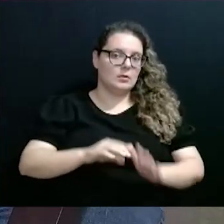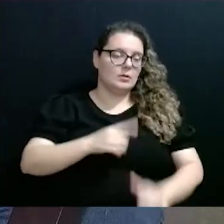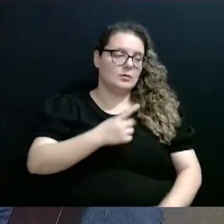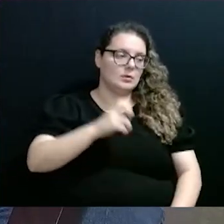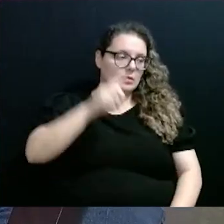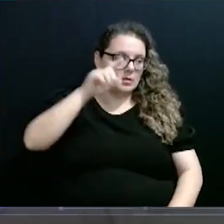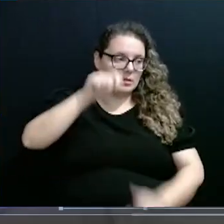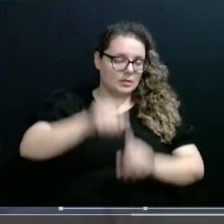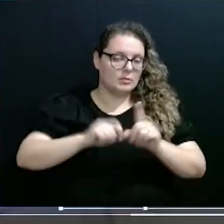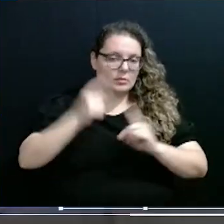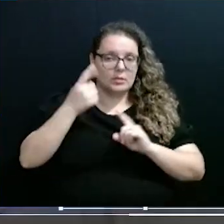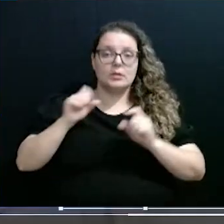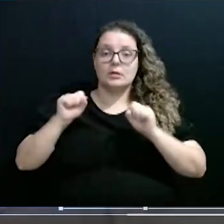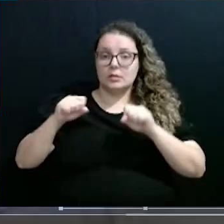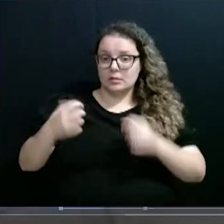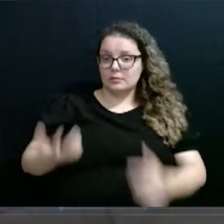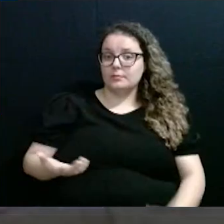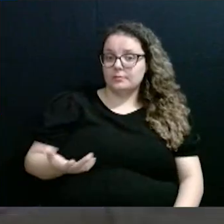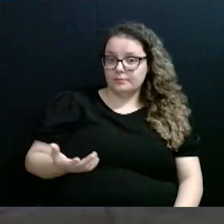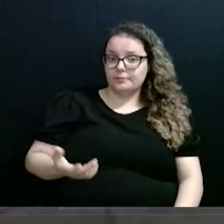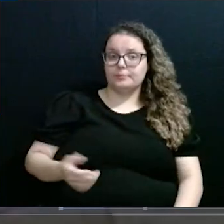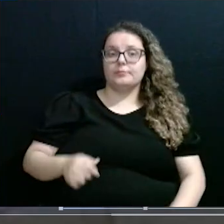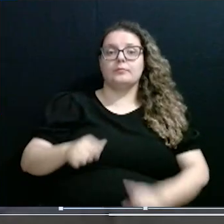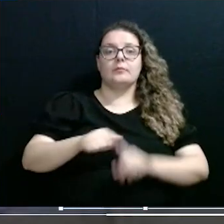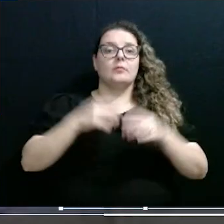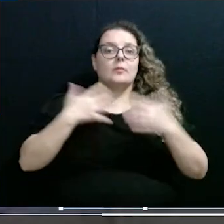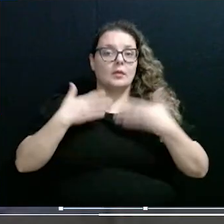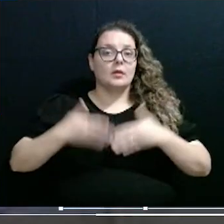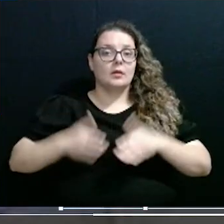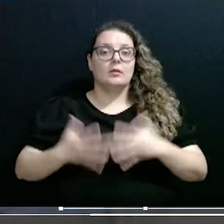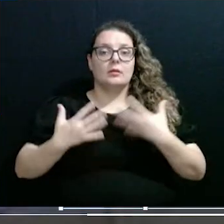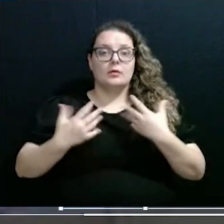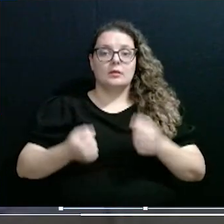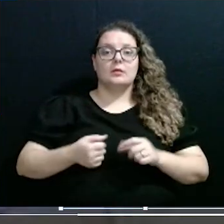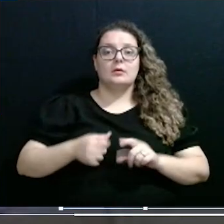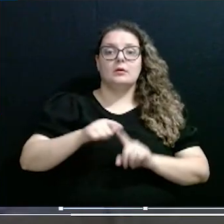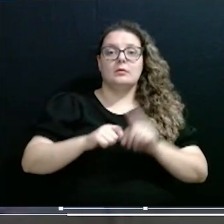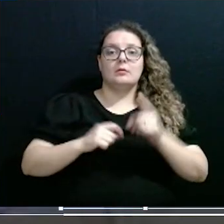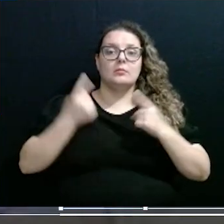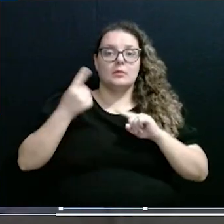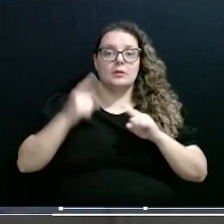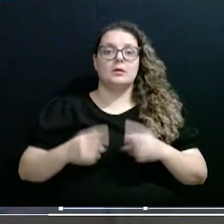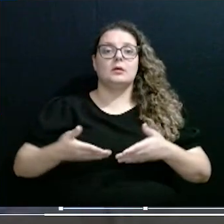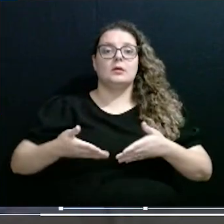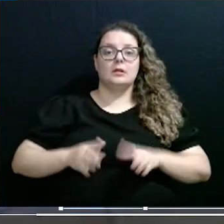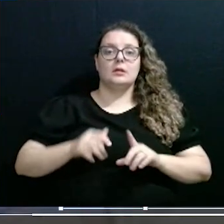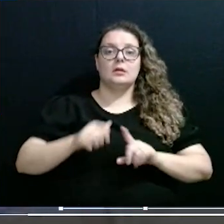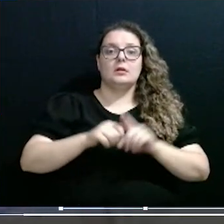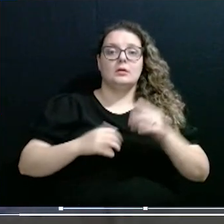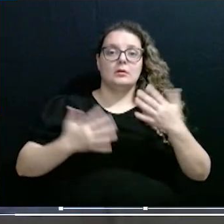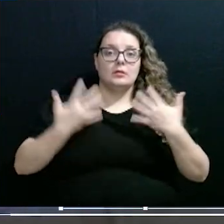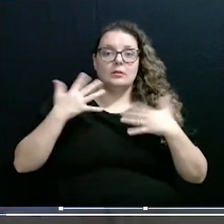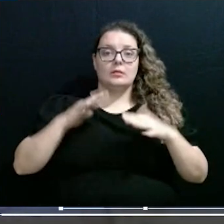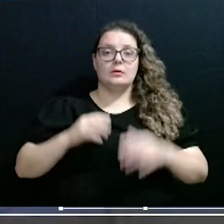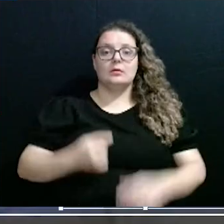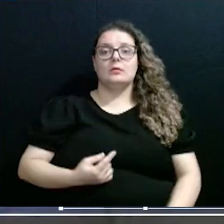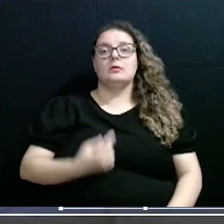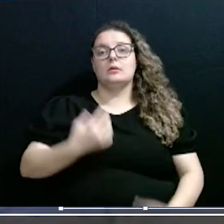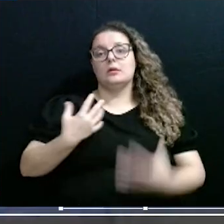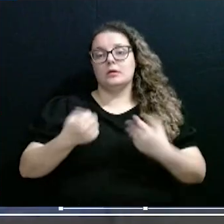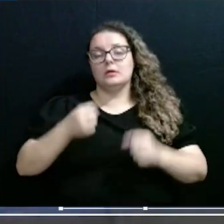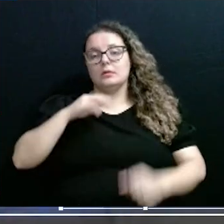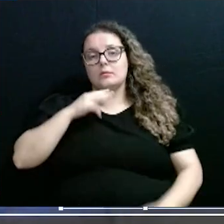de fevereiro? Isso, 15 de fevereiro. Então quem é de janeiro, nascido em janeiro, recebe em fevereiro. Quem é nascido em fevereiro, em março. Quem